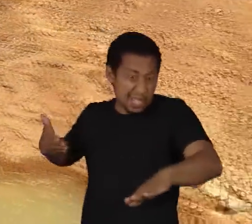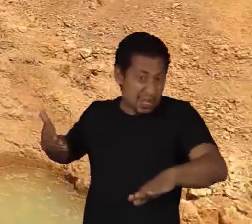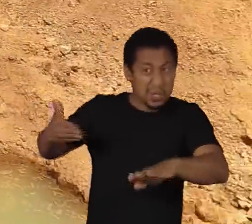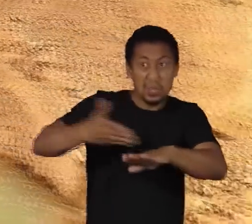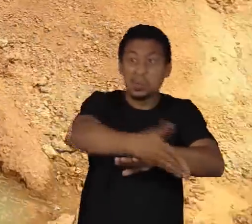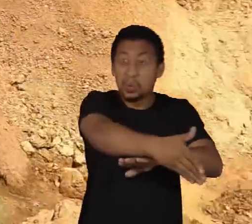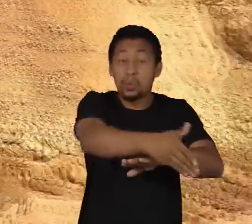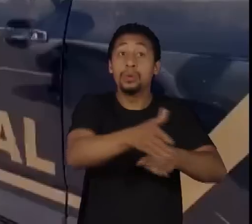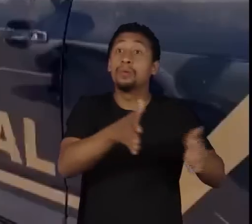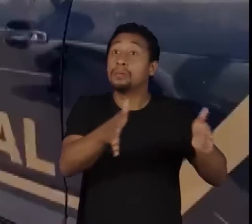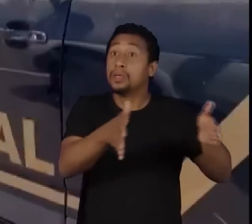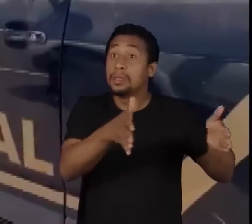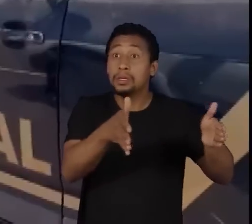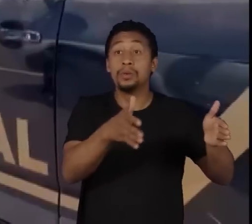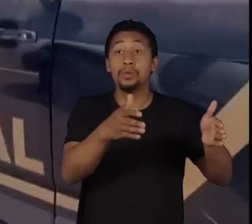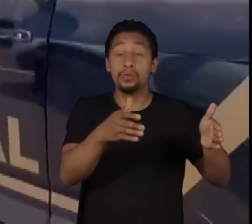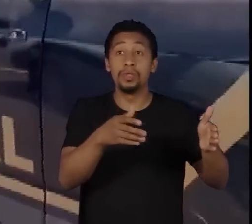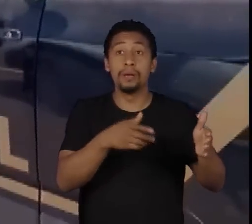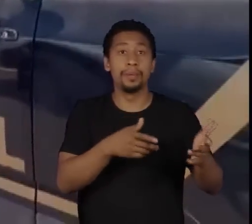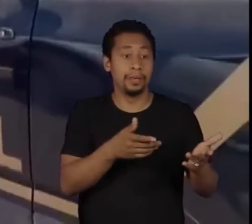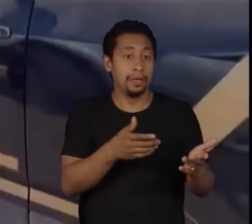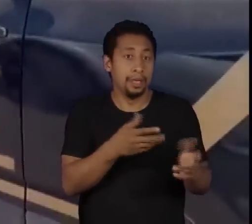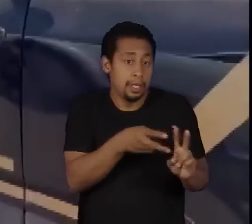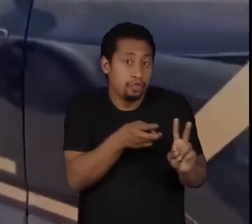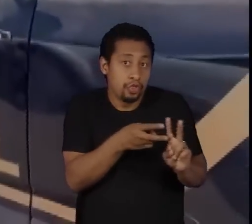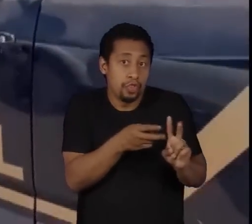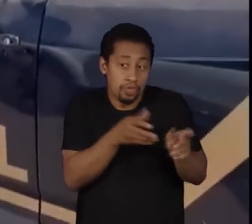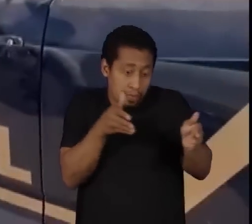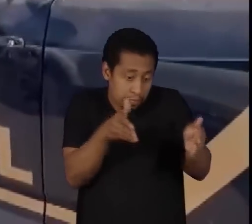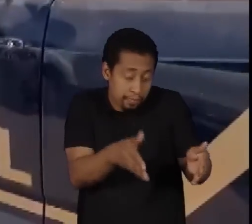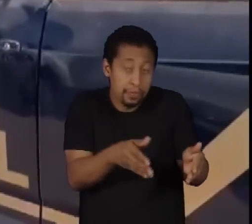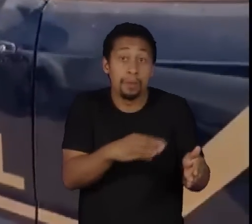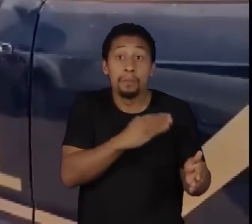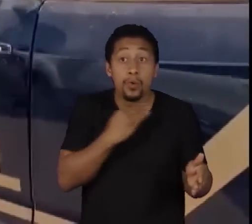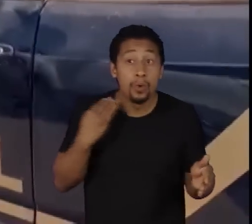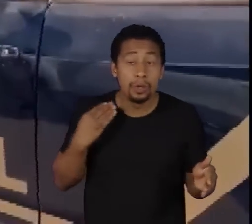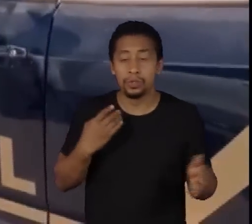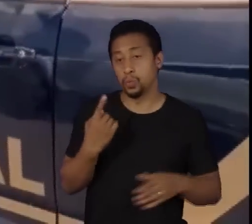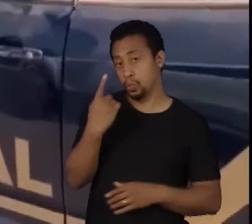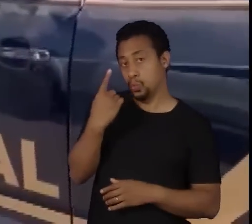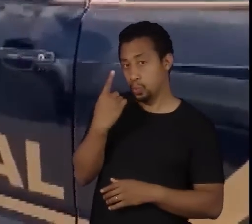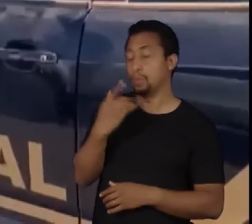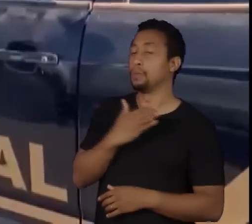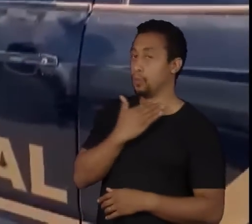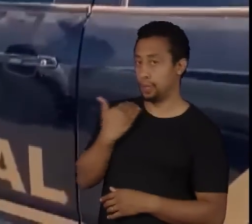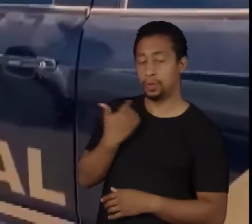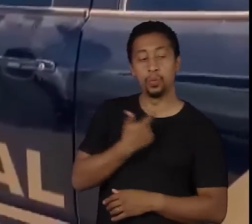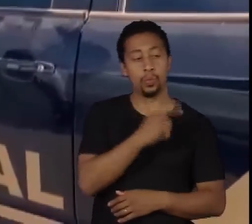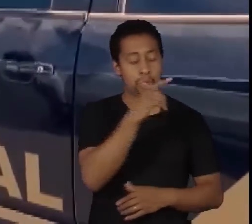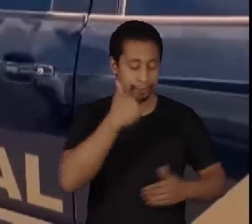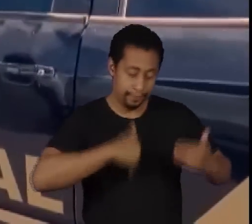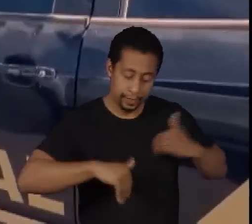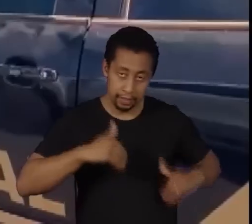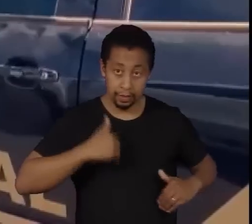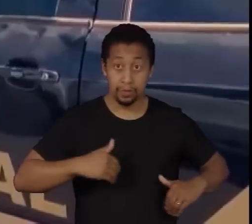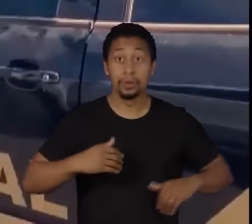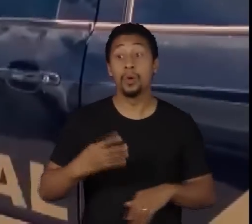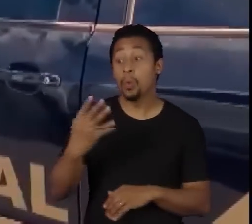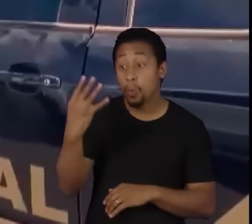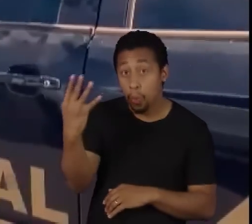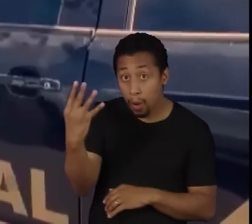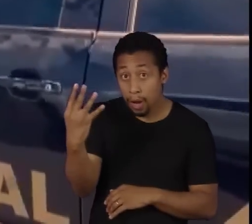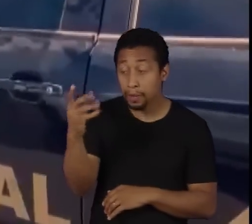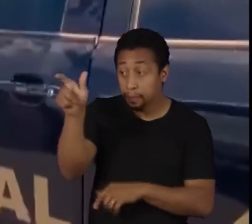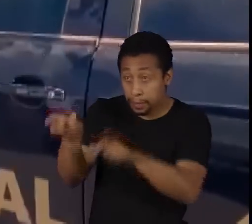ritual funerário. Um indígena morreu e 2 ficaram feridos. Na mesma região, 4 garimpeiros